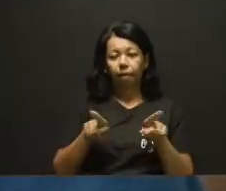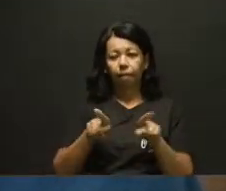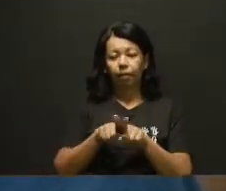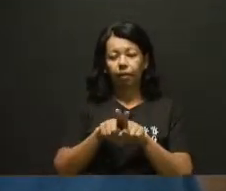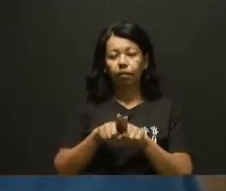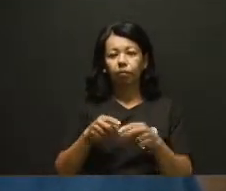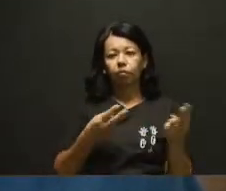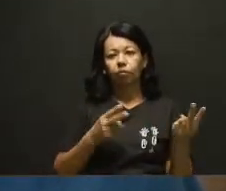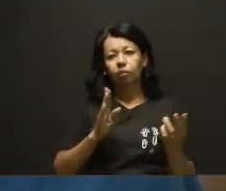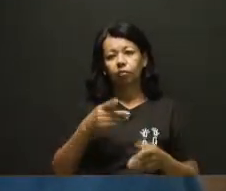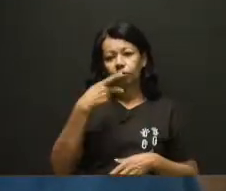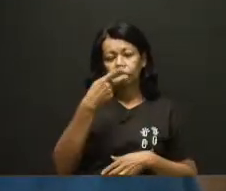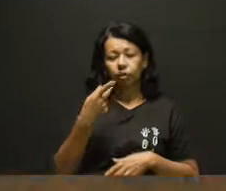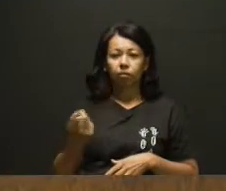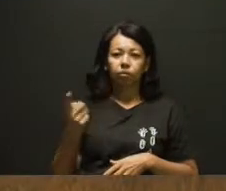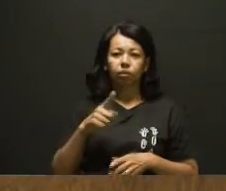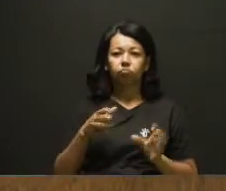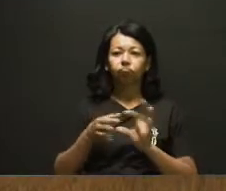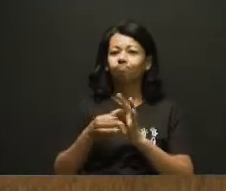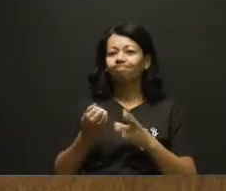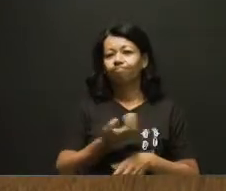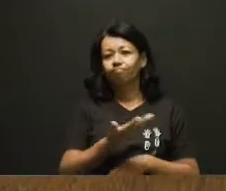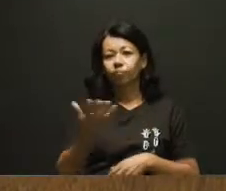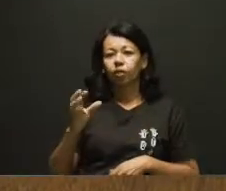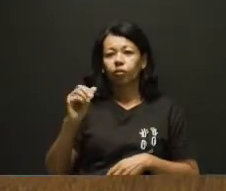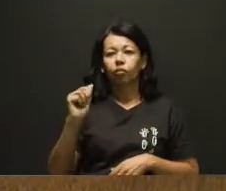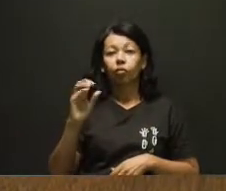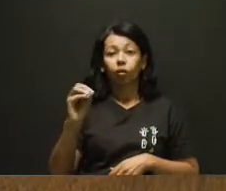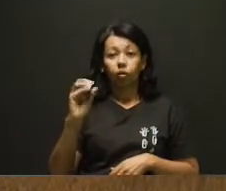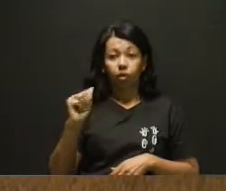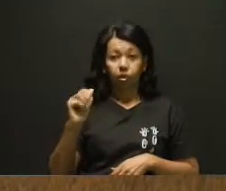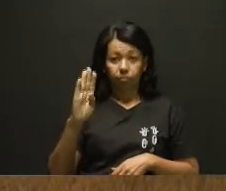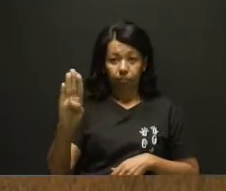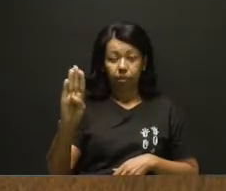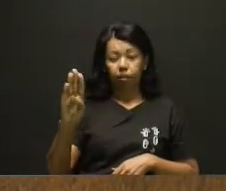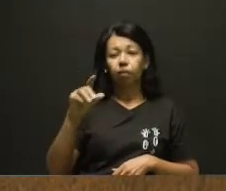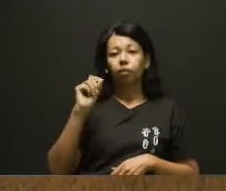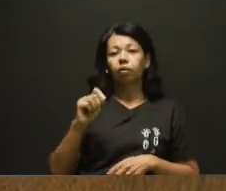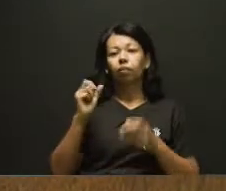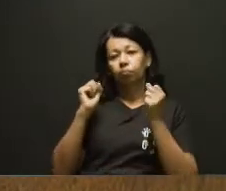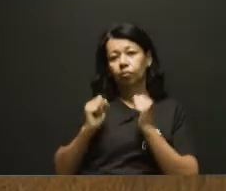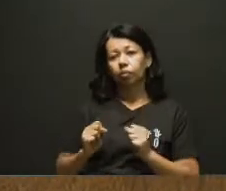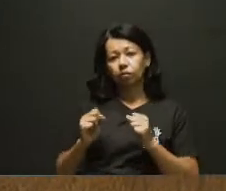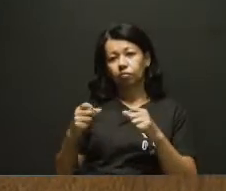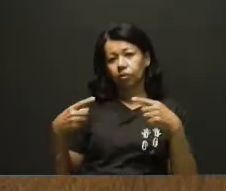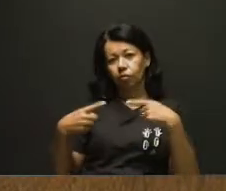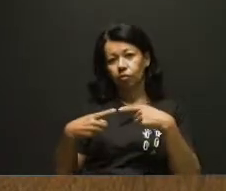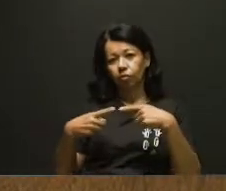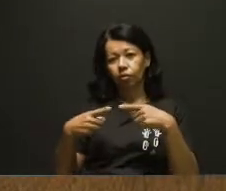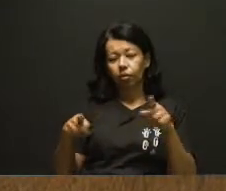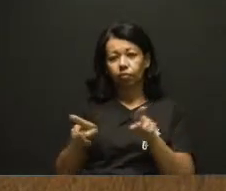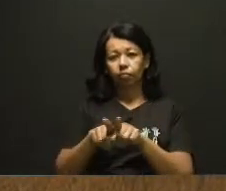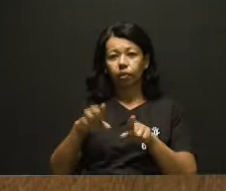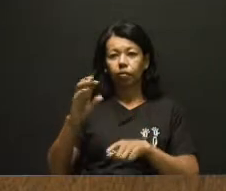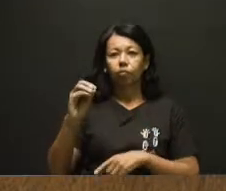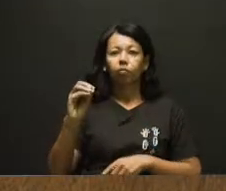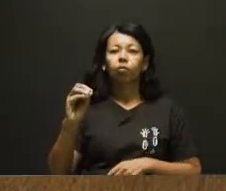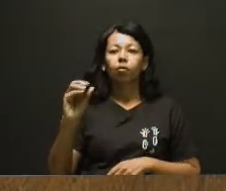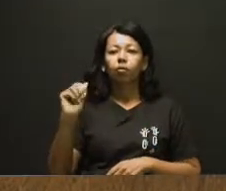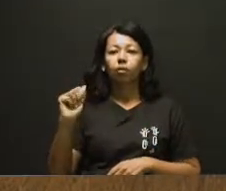colocado à disposição ao a b então que possa fazer o contato também com a ver nos